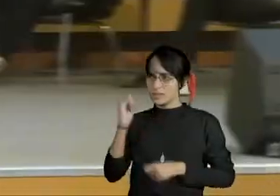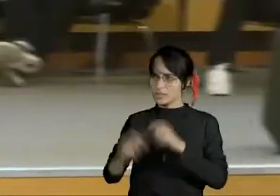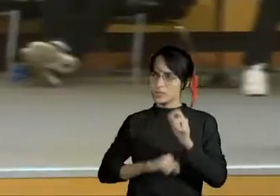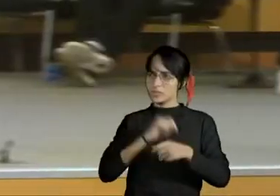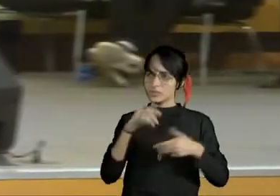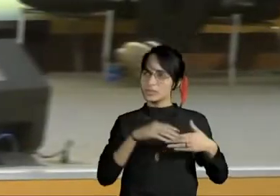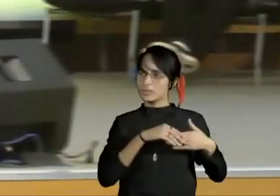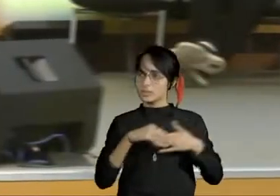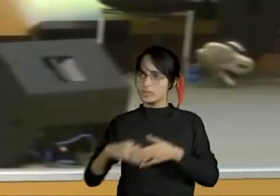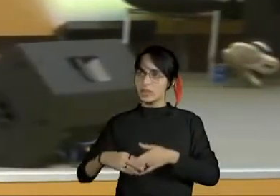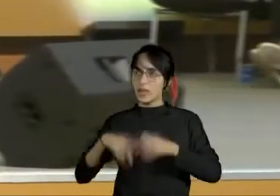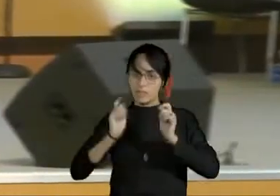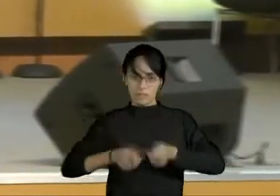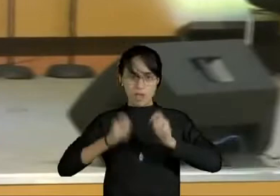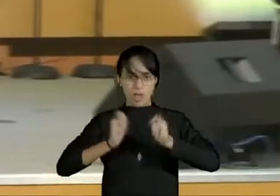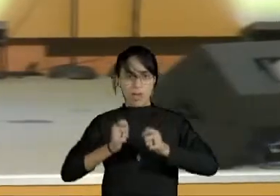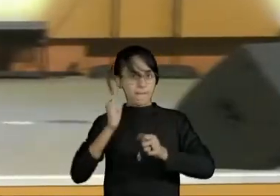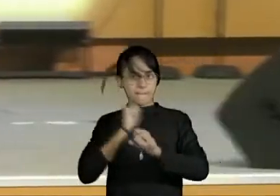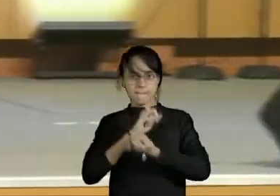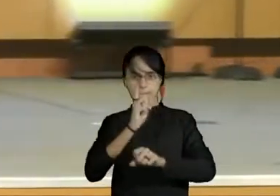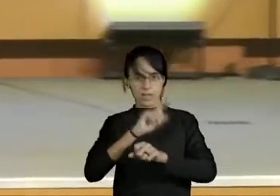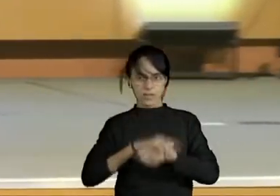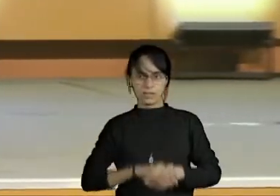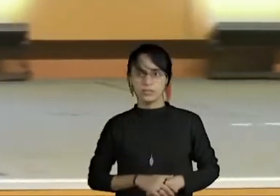guia, anda e não para.